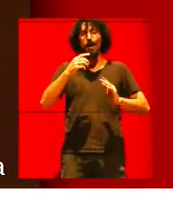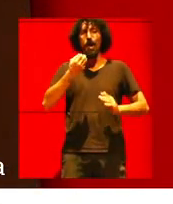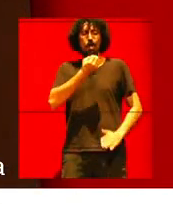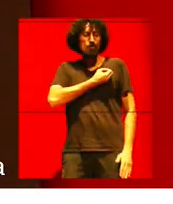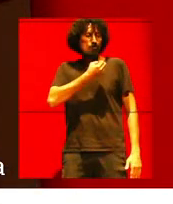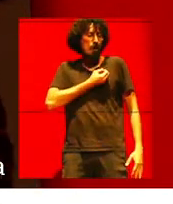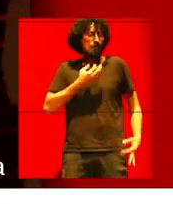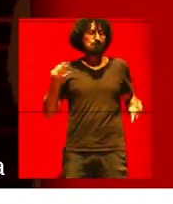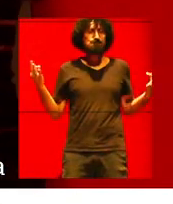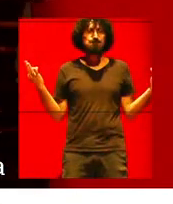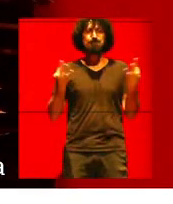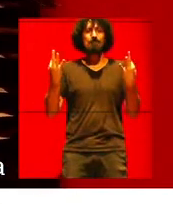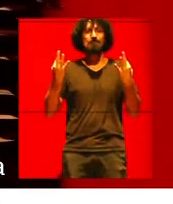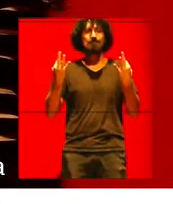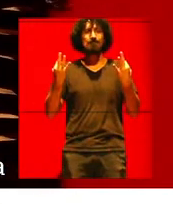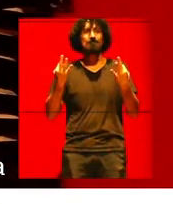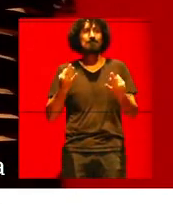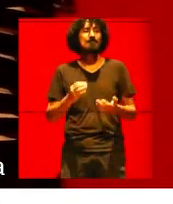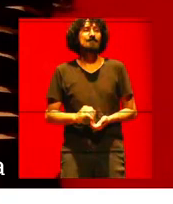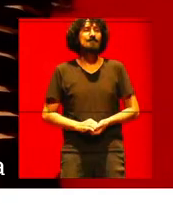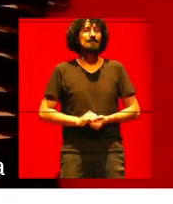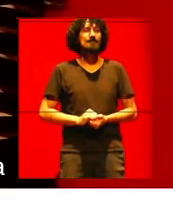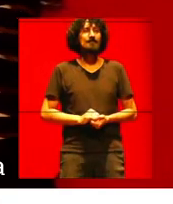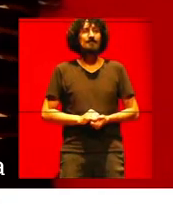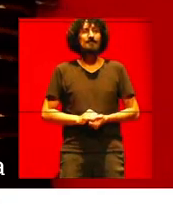ó, bem alta. Pode ir.